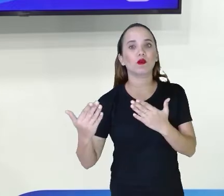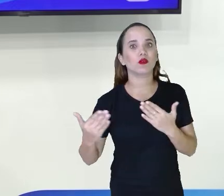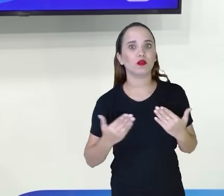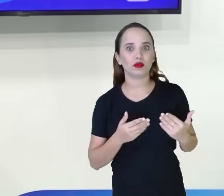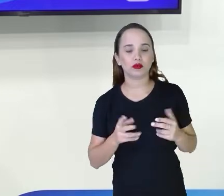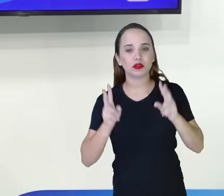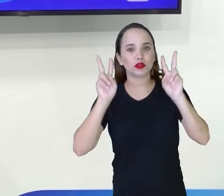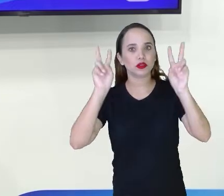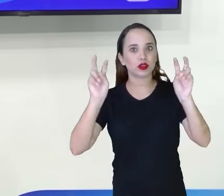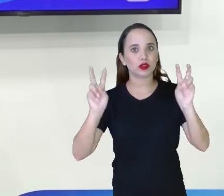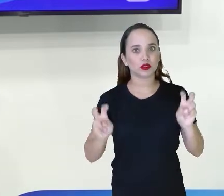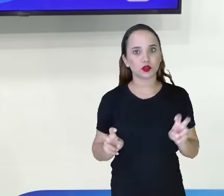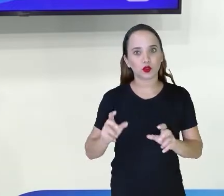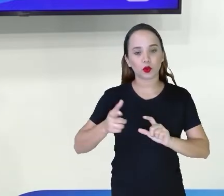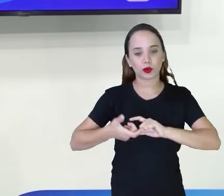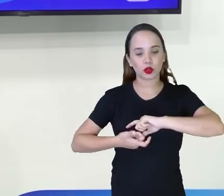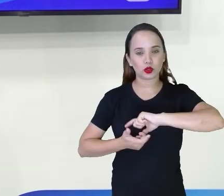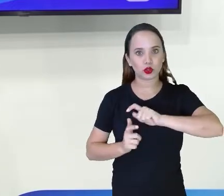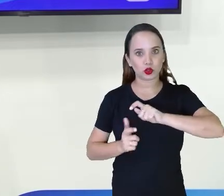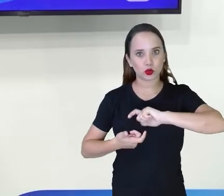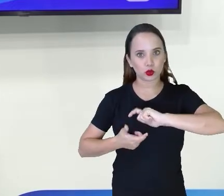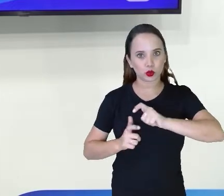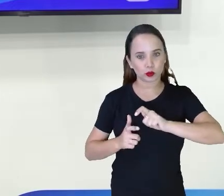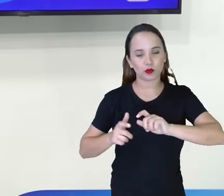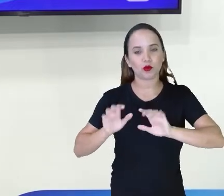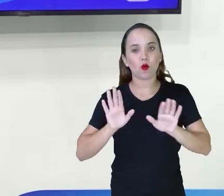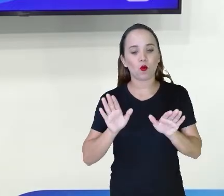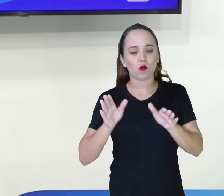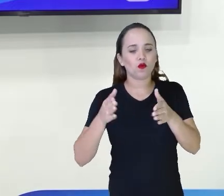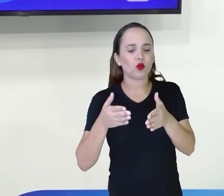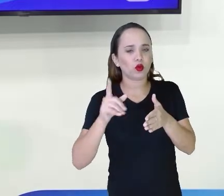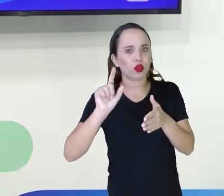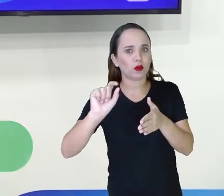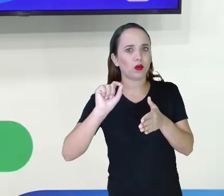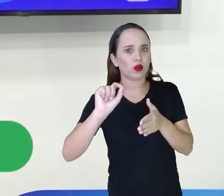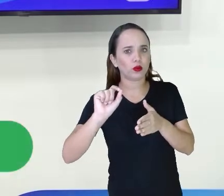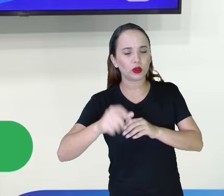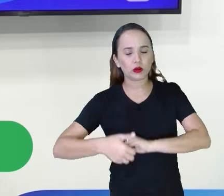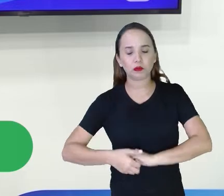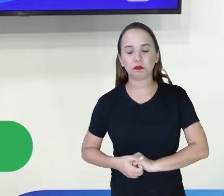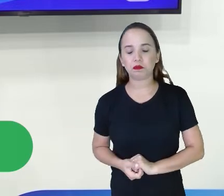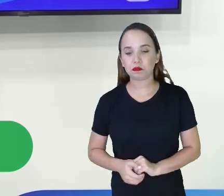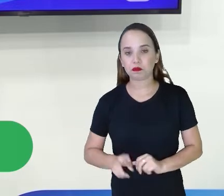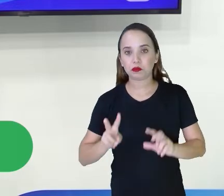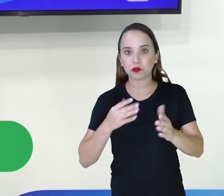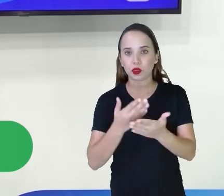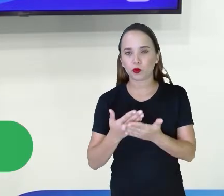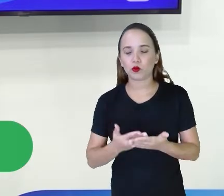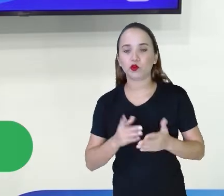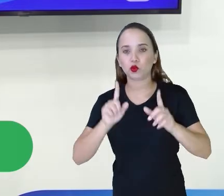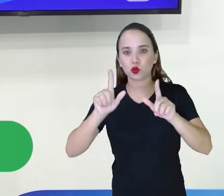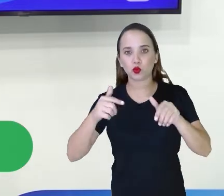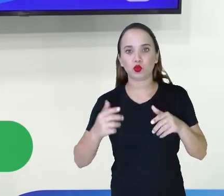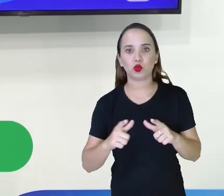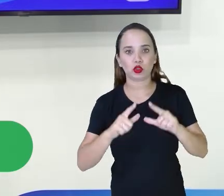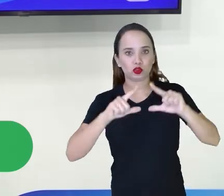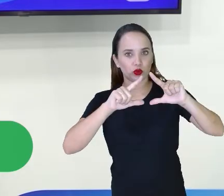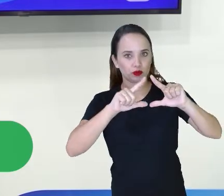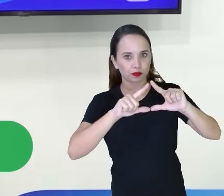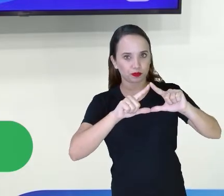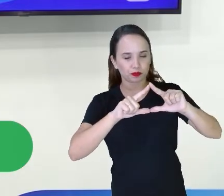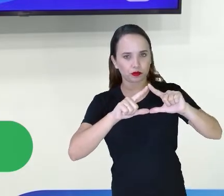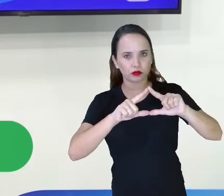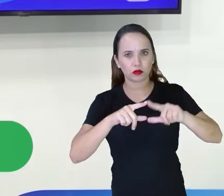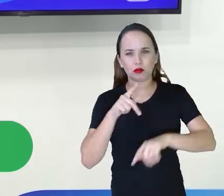pouco sobre geometria, especificamente trabalhando com as pirâmides. Professora,